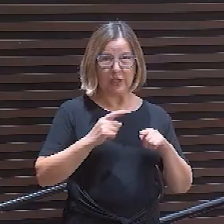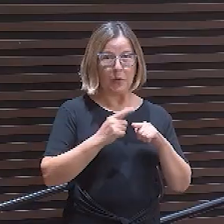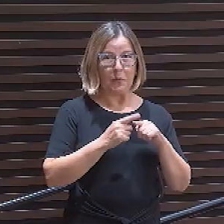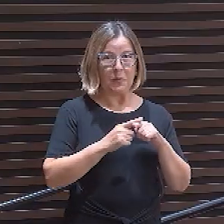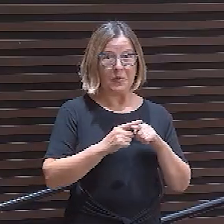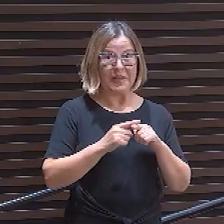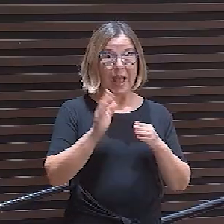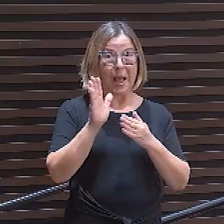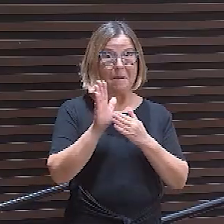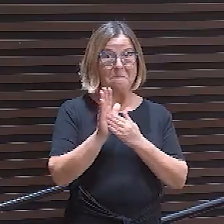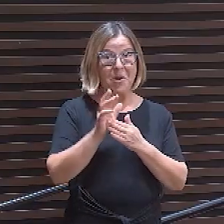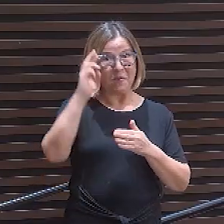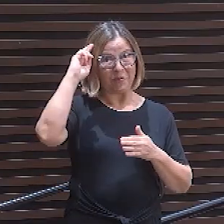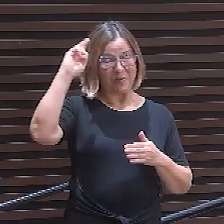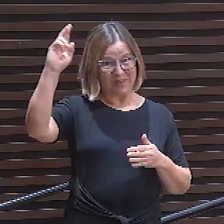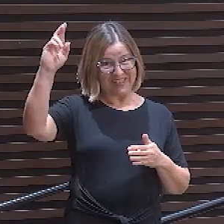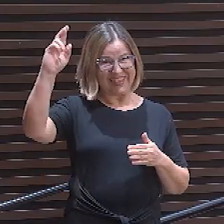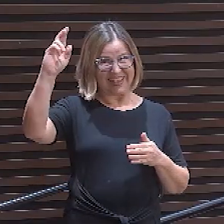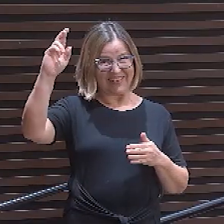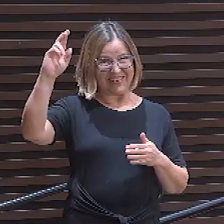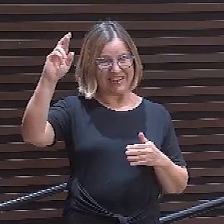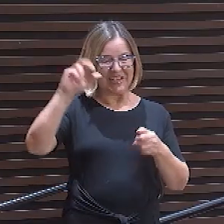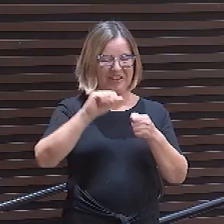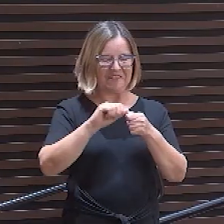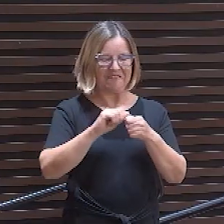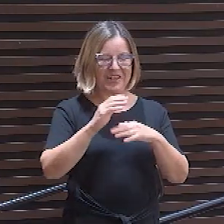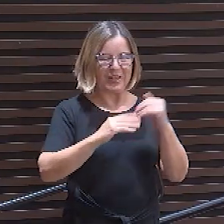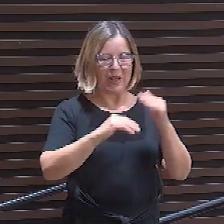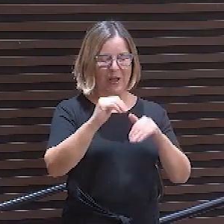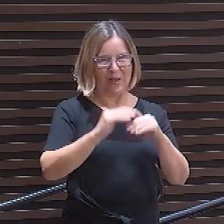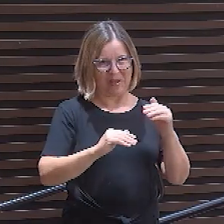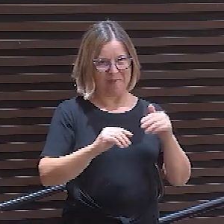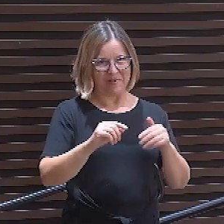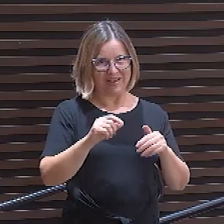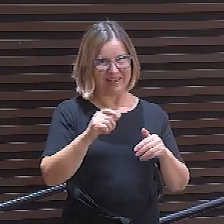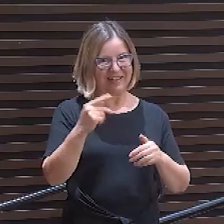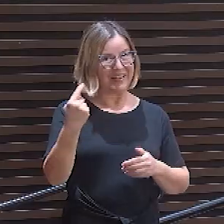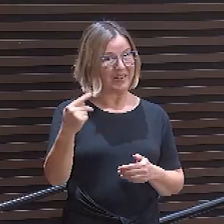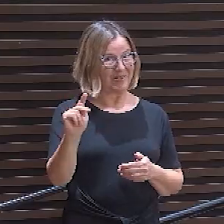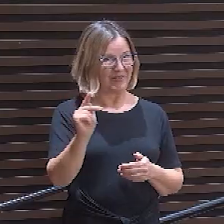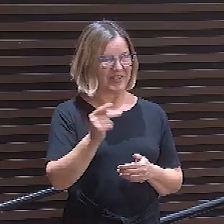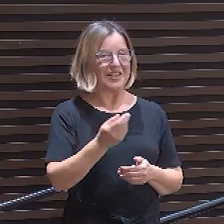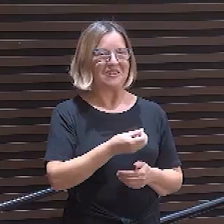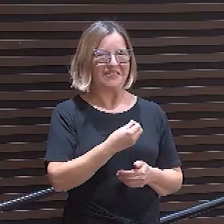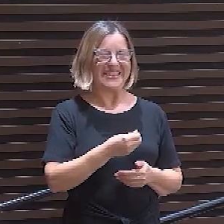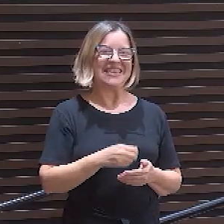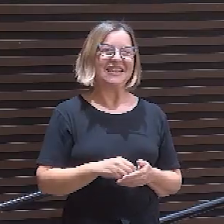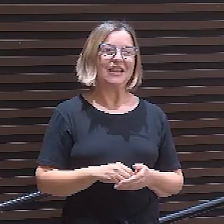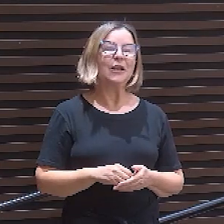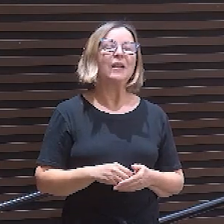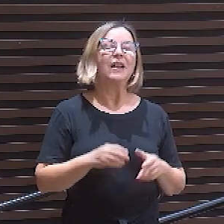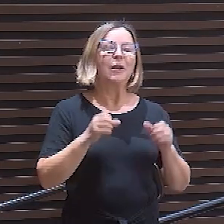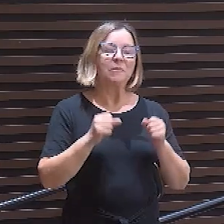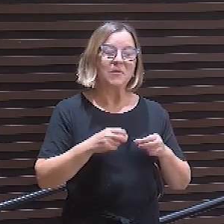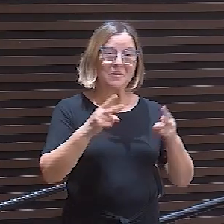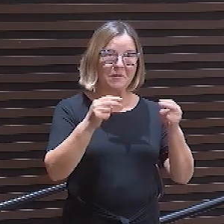A gente pode ver o poder do Senhor nas mínimas e nas grandes coisas.